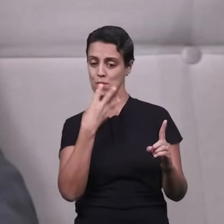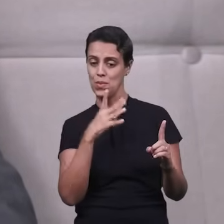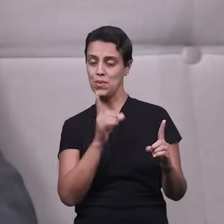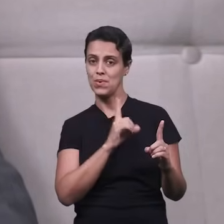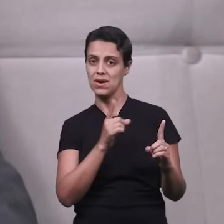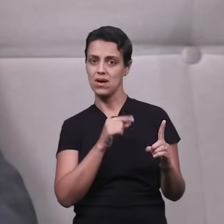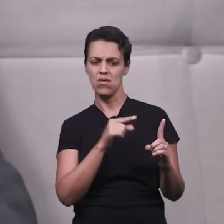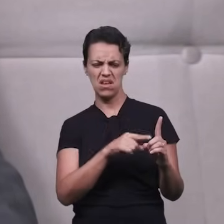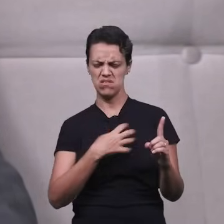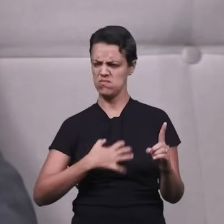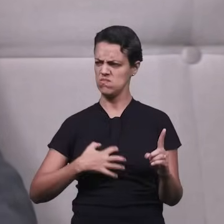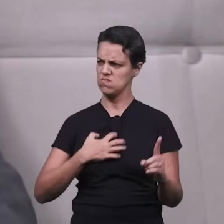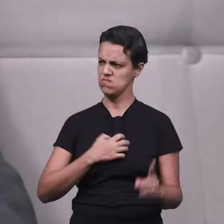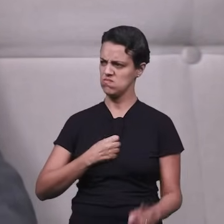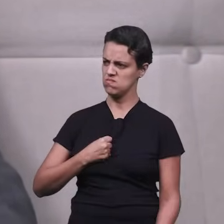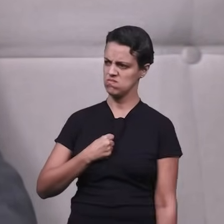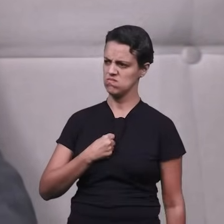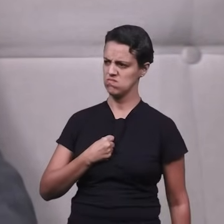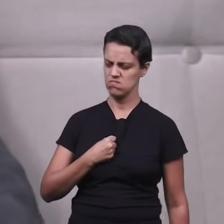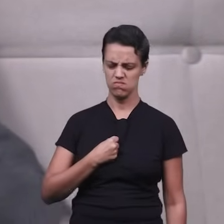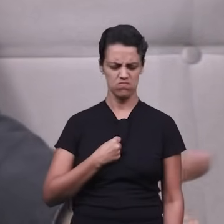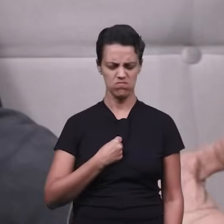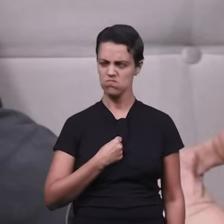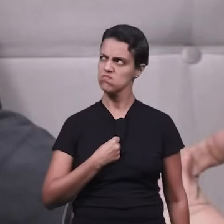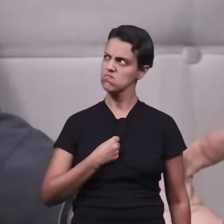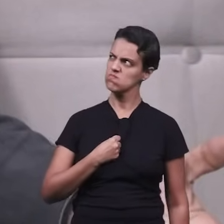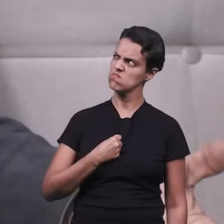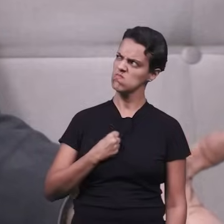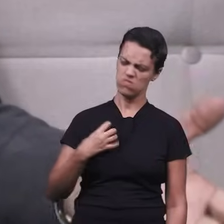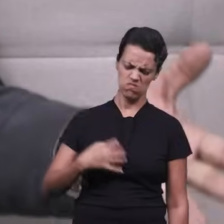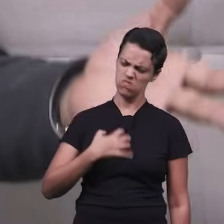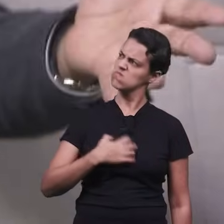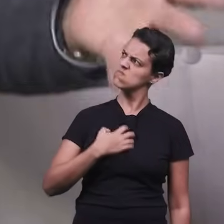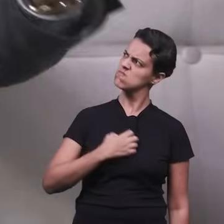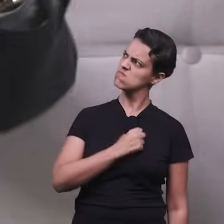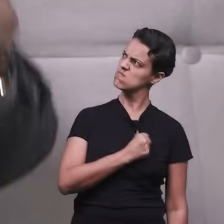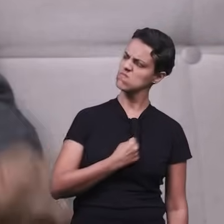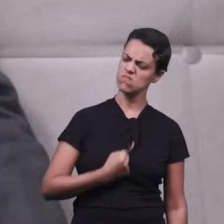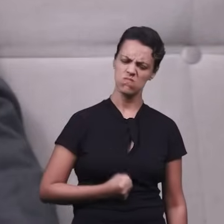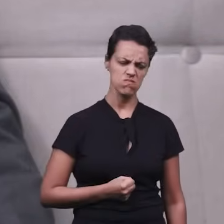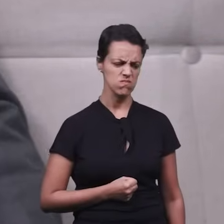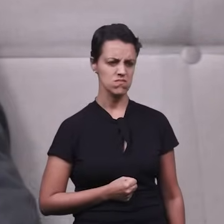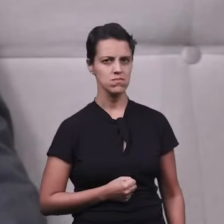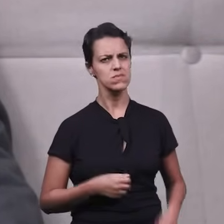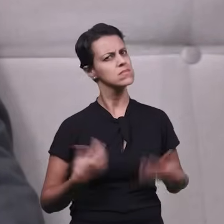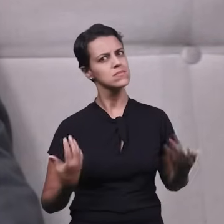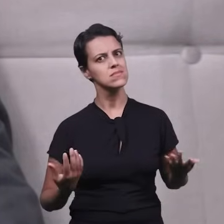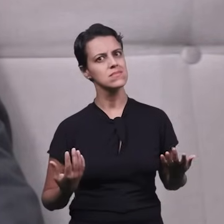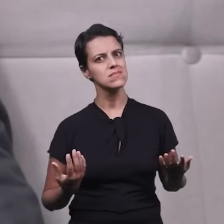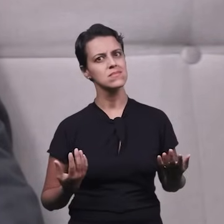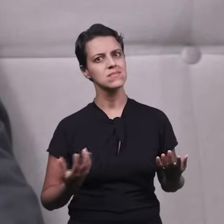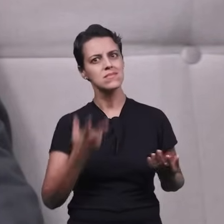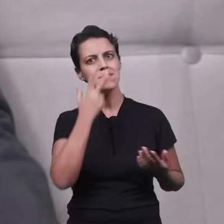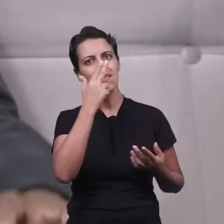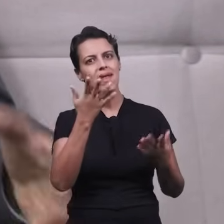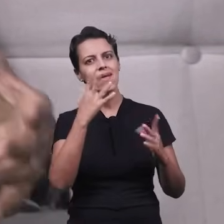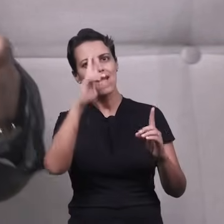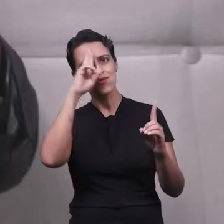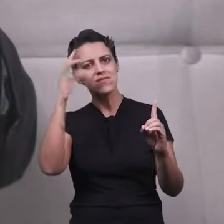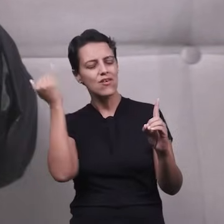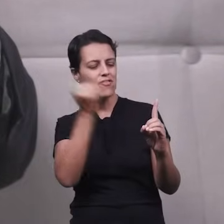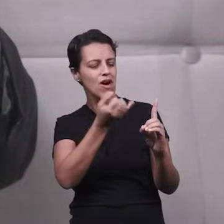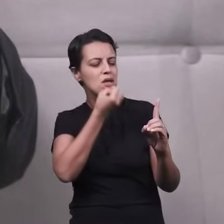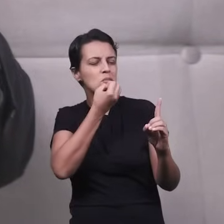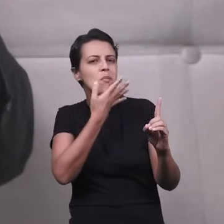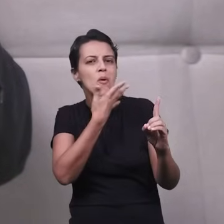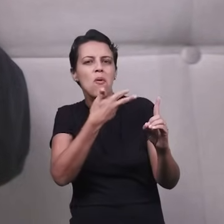que ele não estava bem, né? Ele ficou aborrecido, né? Mas, rapaz, o Senhor está querendo te preservar na revelação de Deus sobre a sua vida. Então, ele queria que o Senhor falasse só